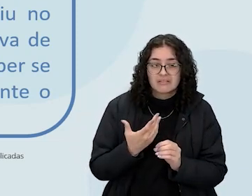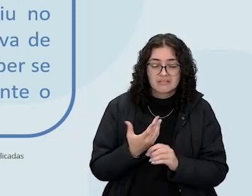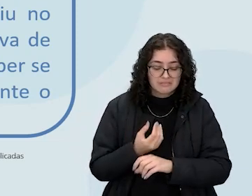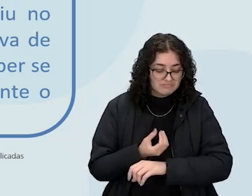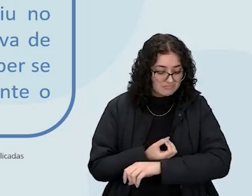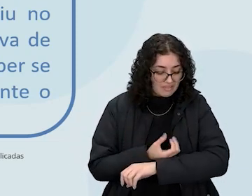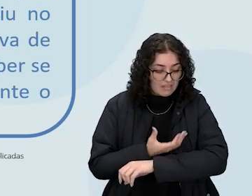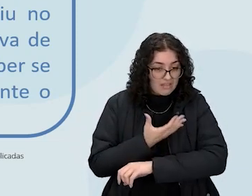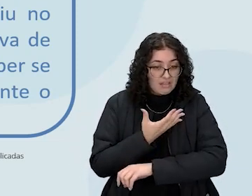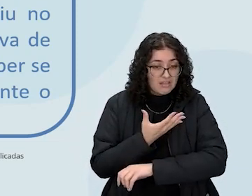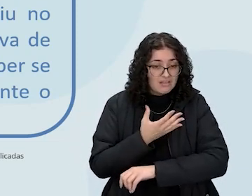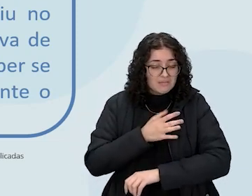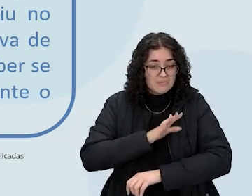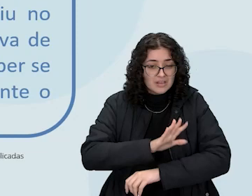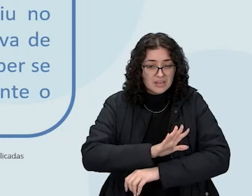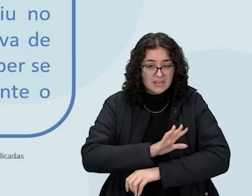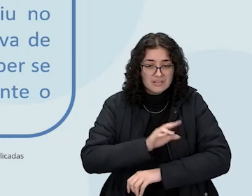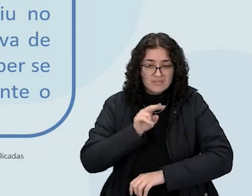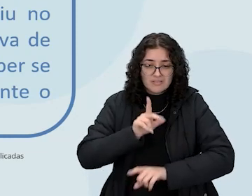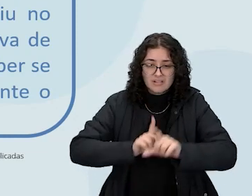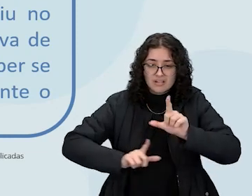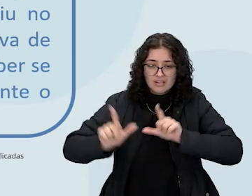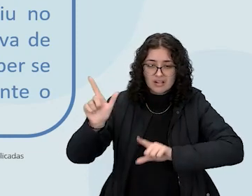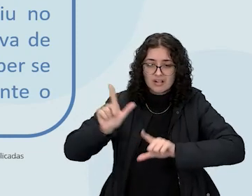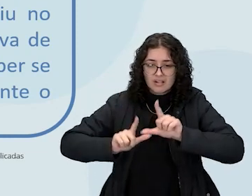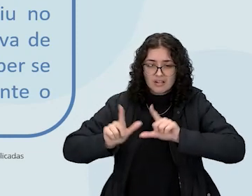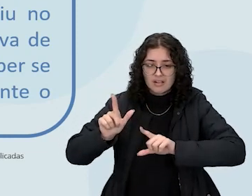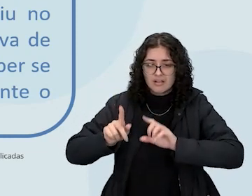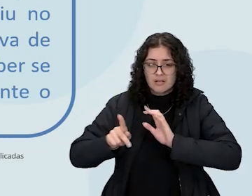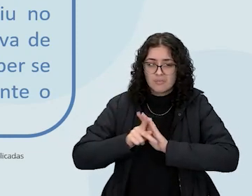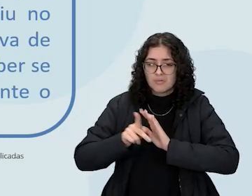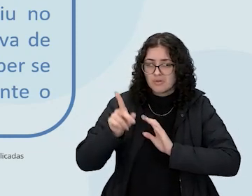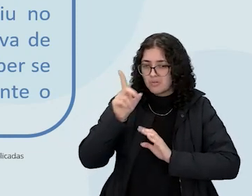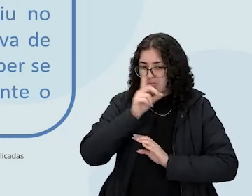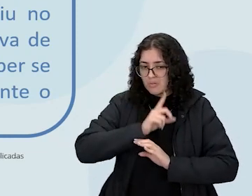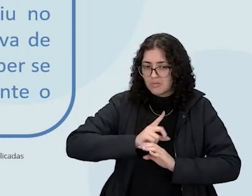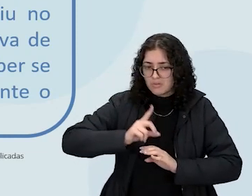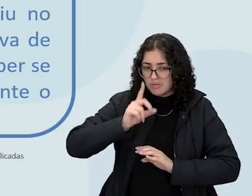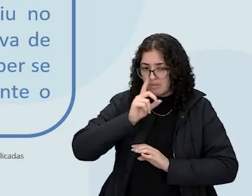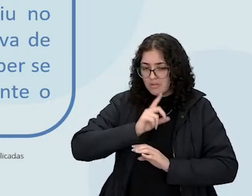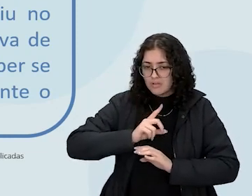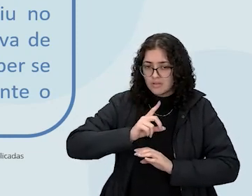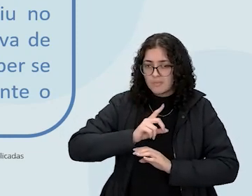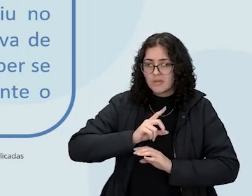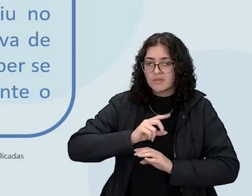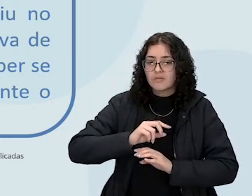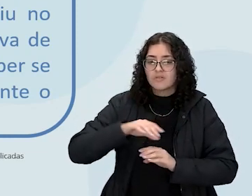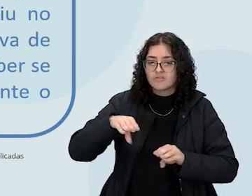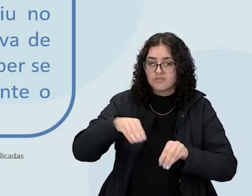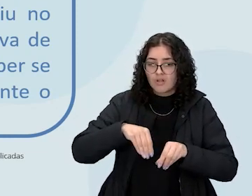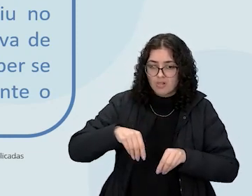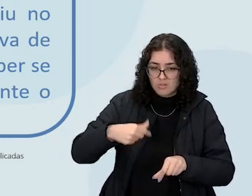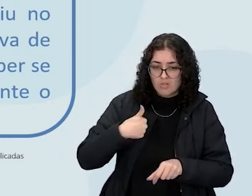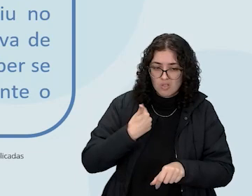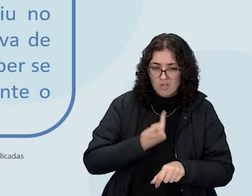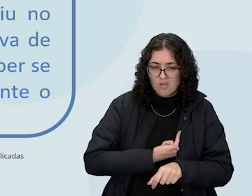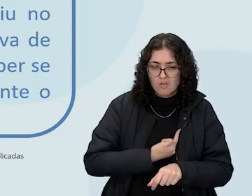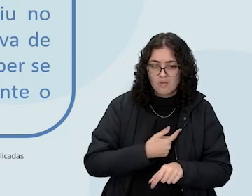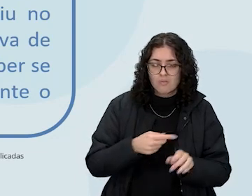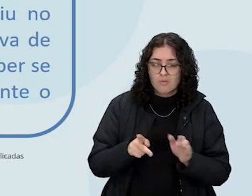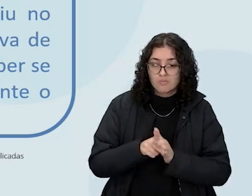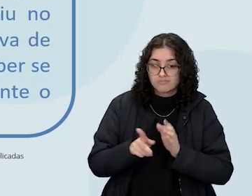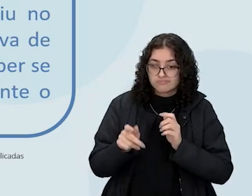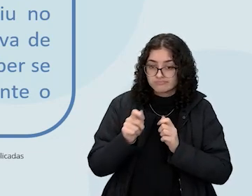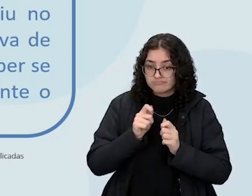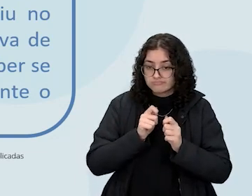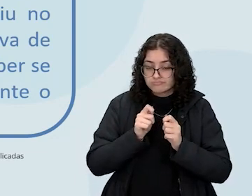Foi quando viu no programa de Domingo Solo da Gente a reportagem